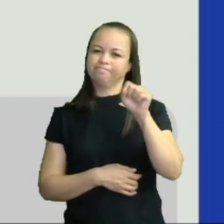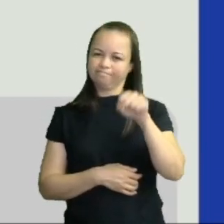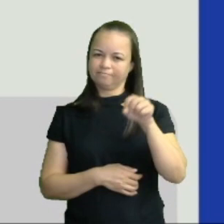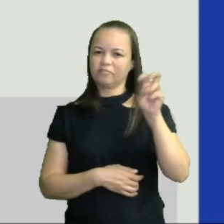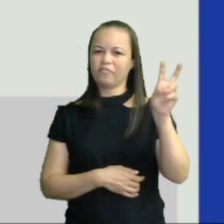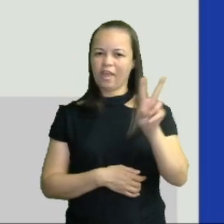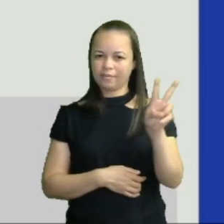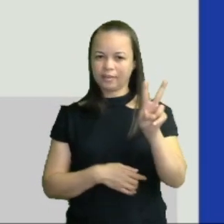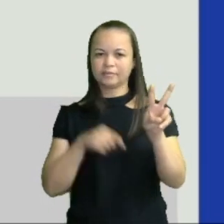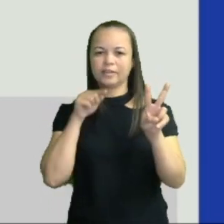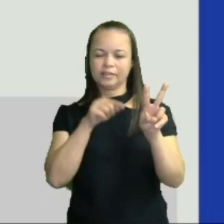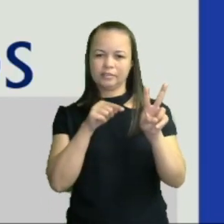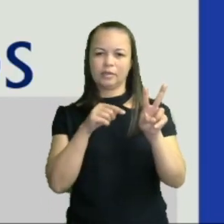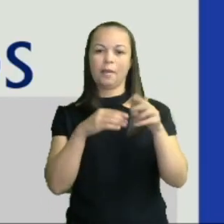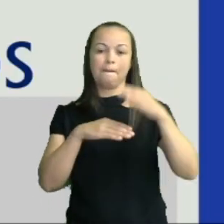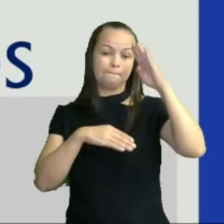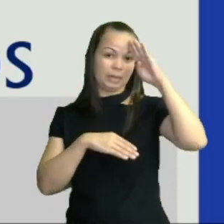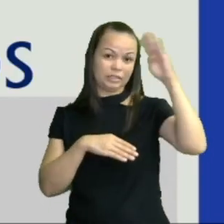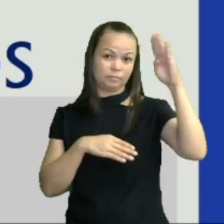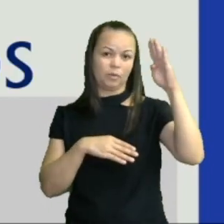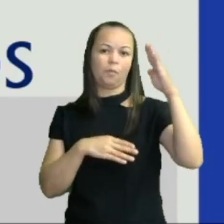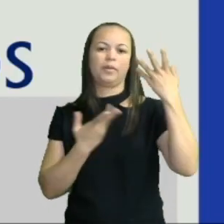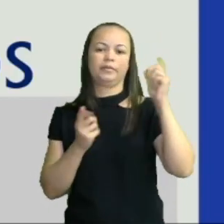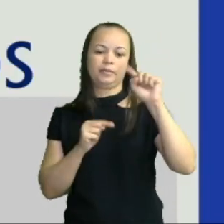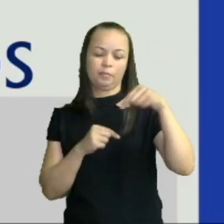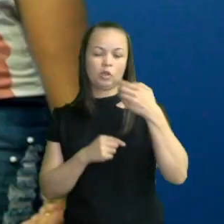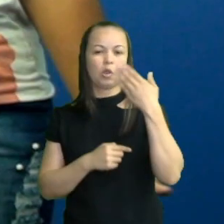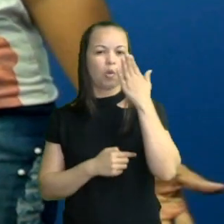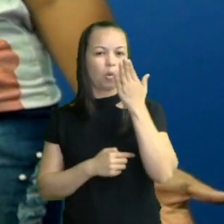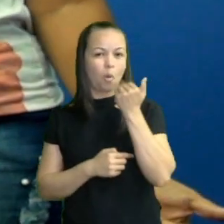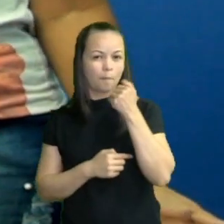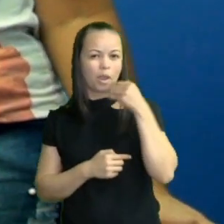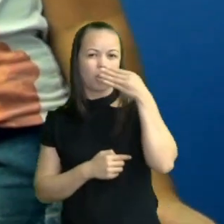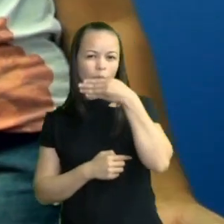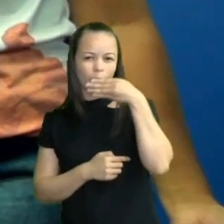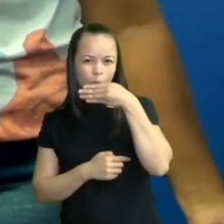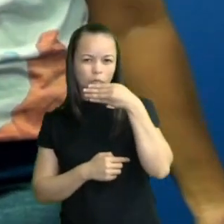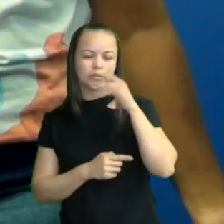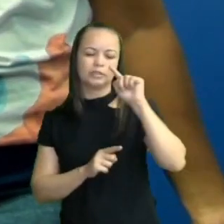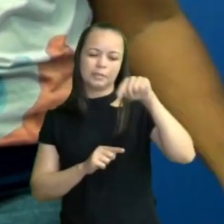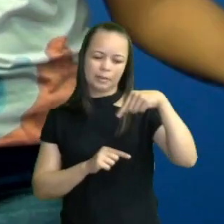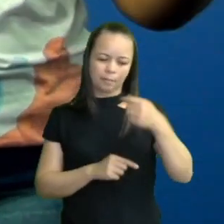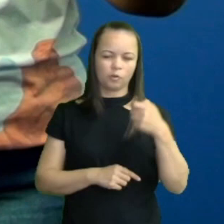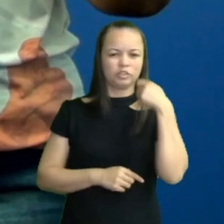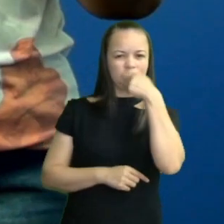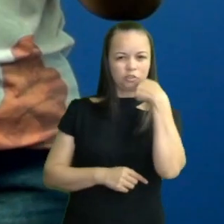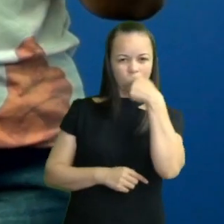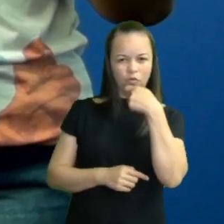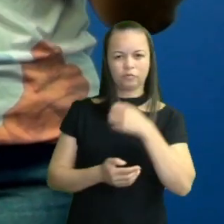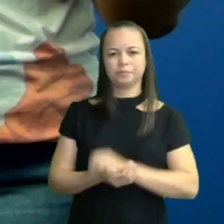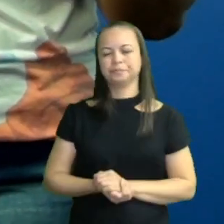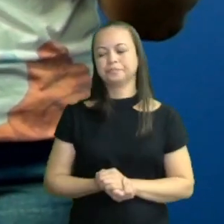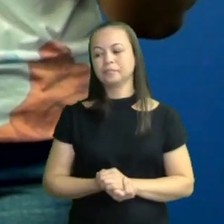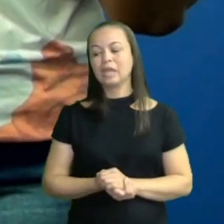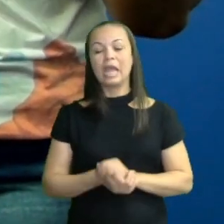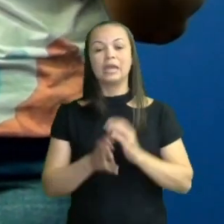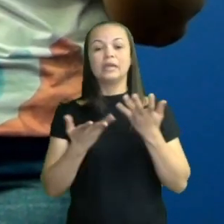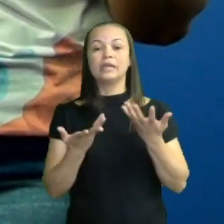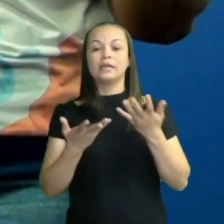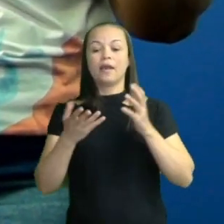Verdadeiríssimo, principalmente após comer doces. E a lavagem das mãos, pessoal, um ato muito